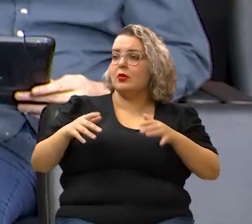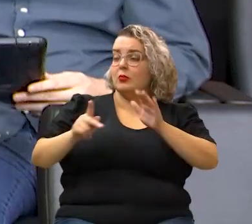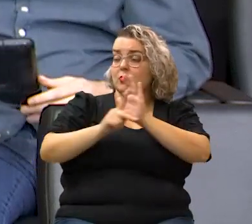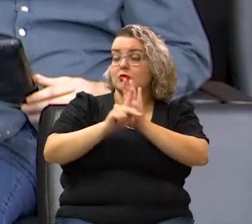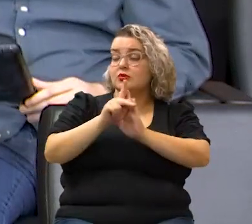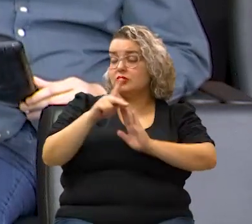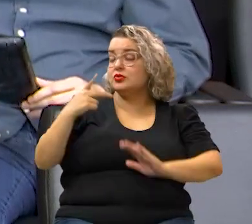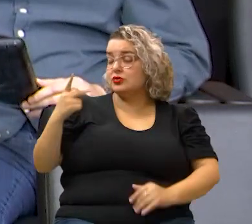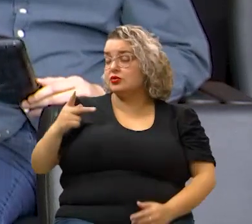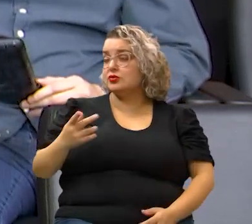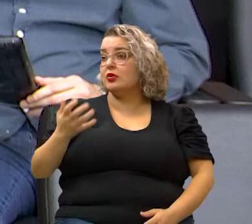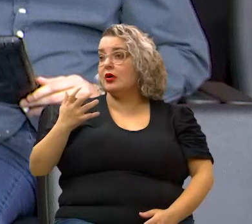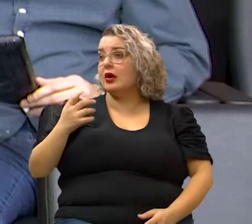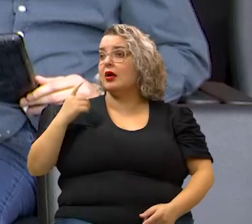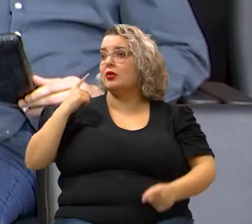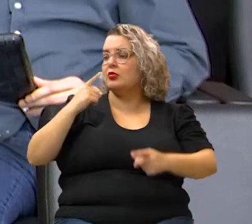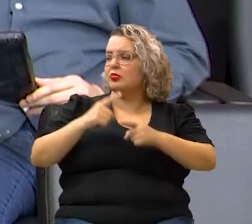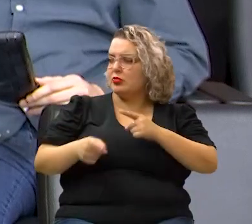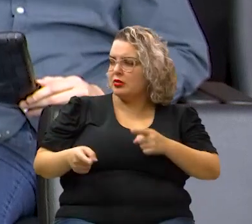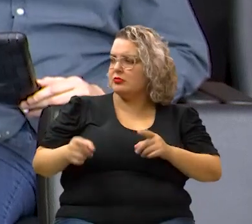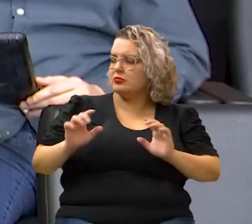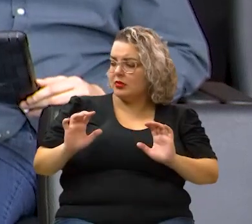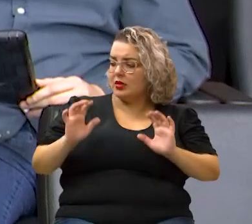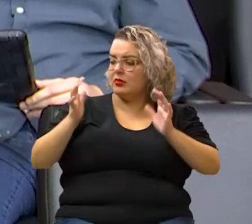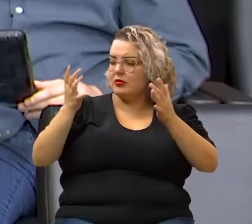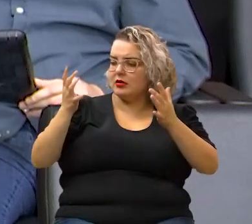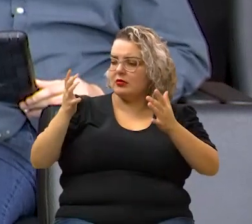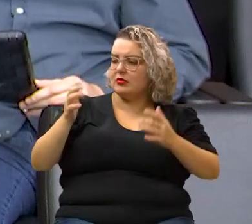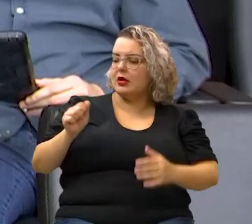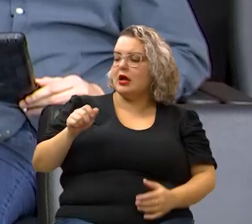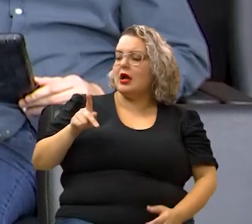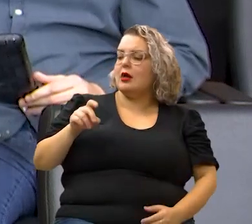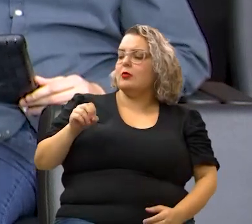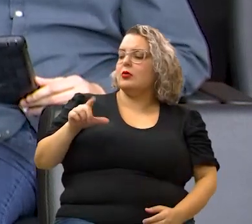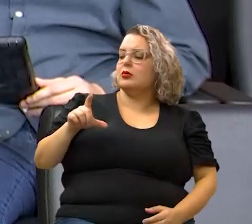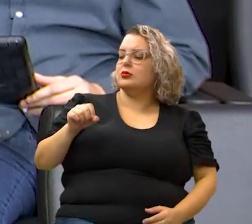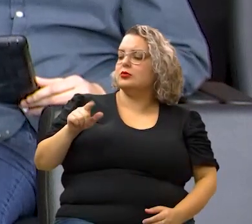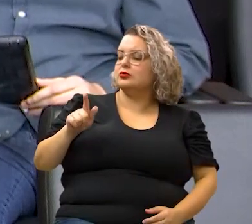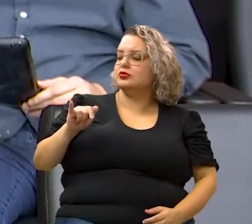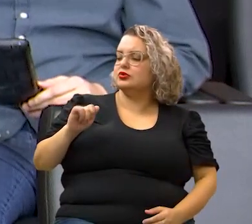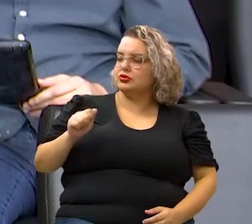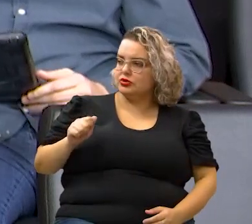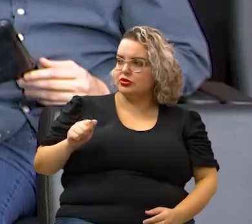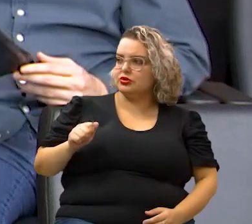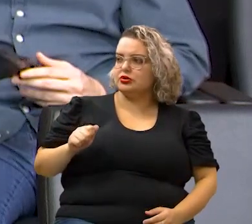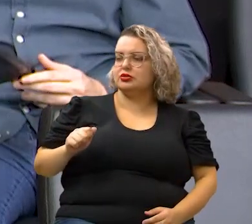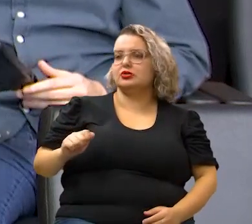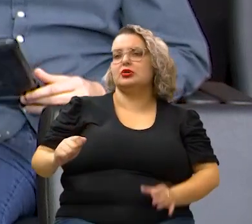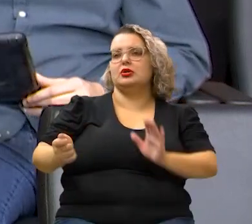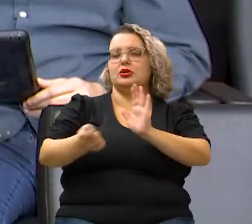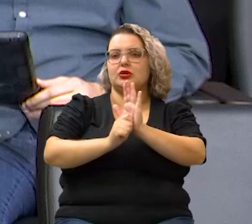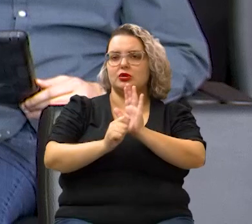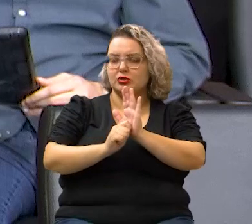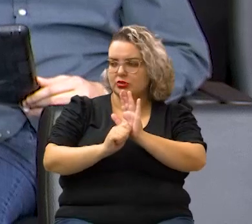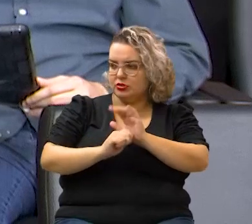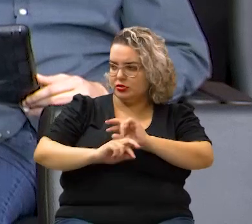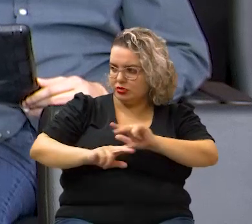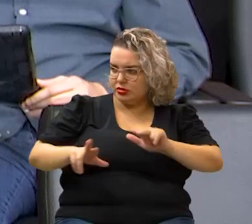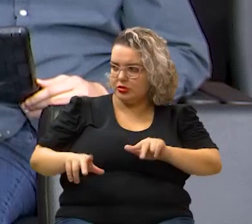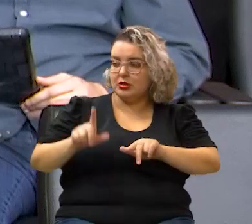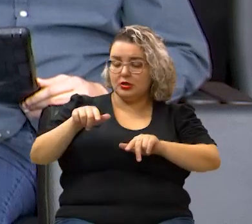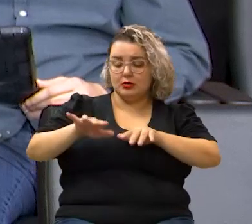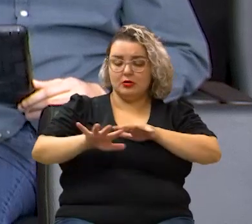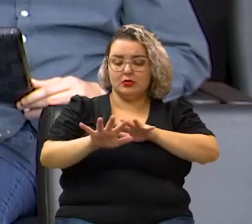ordinária com um projeto seu que quer proibir eventos que façam apologia a drogas, como nós temos a Marcha